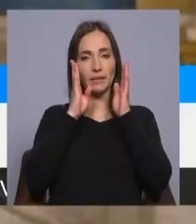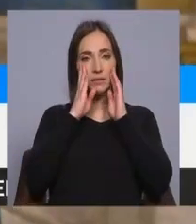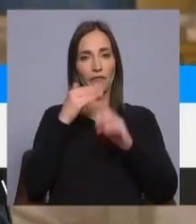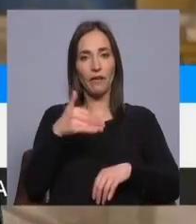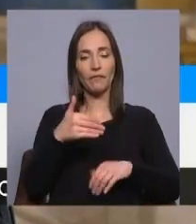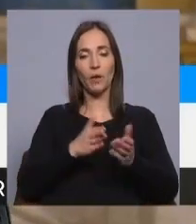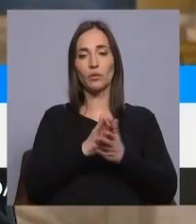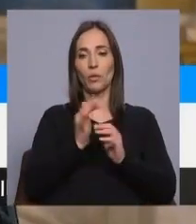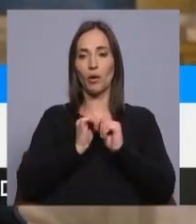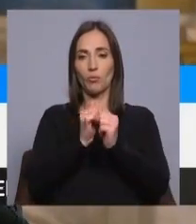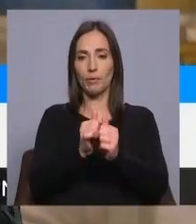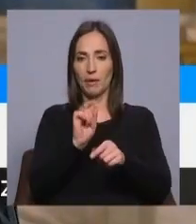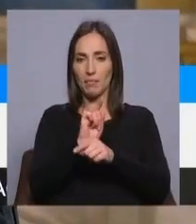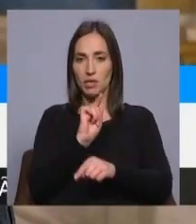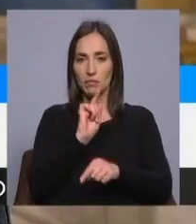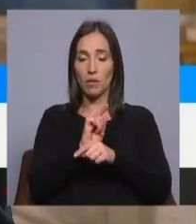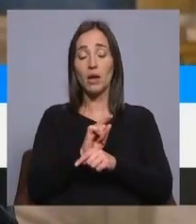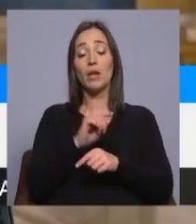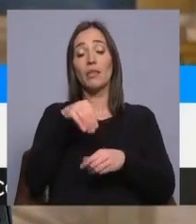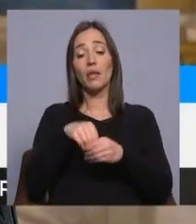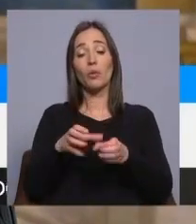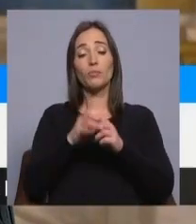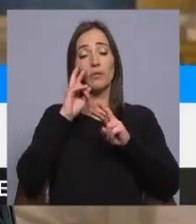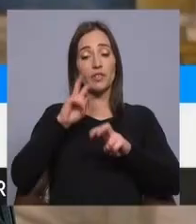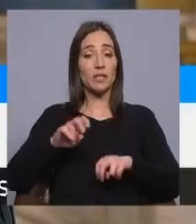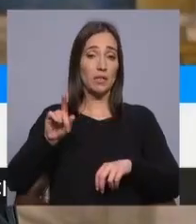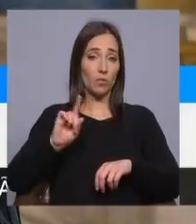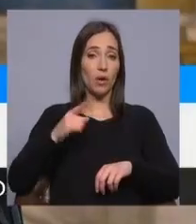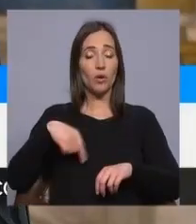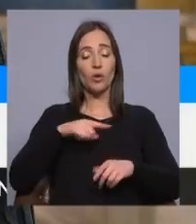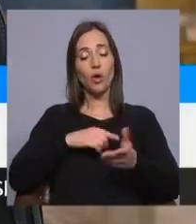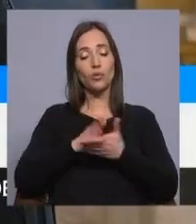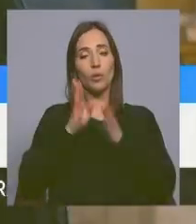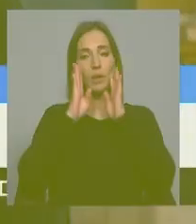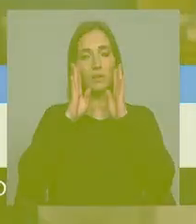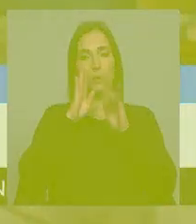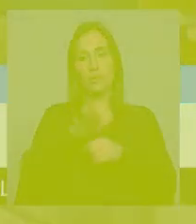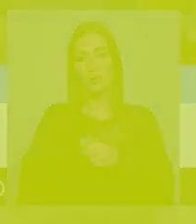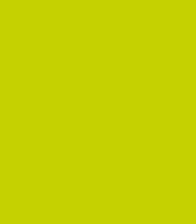acompanhar, mesmo, como disse, não estando na comissão de inquérito, vamos continuar atentos a esta situação.